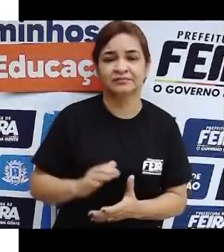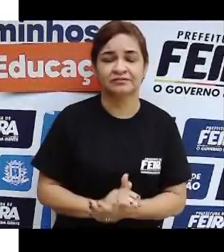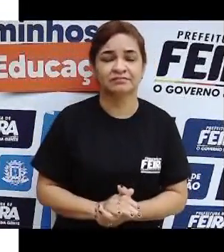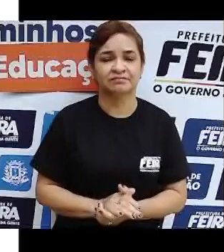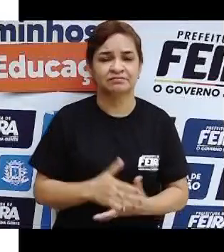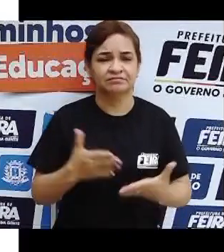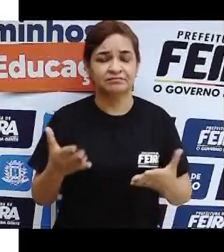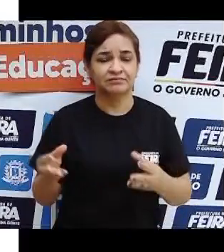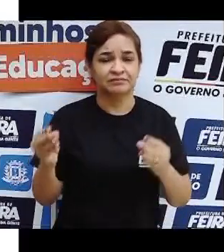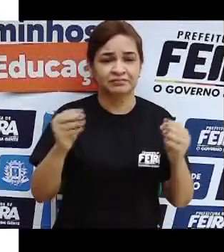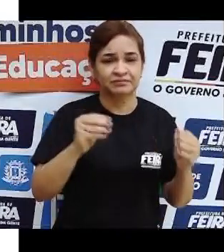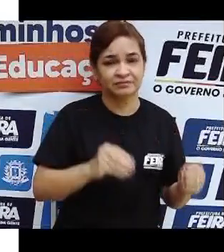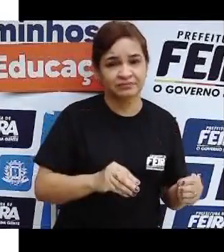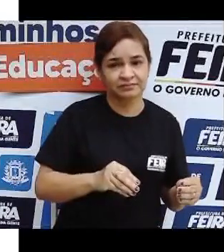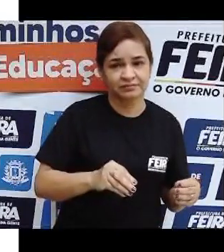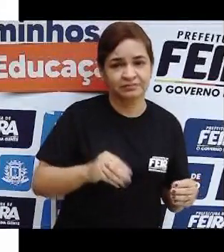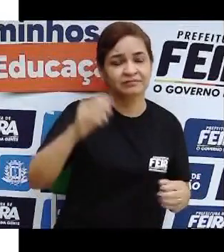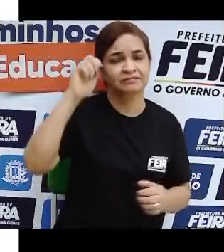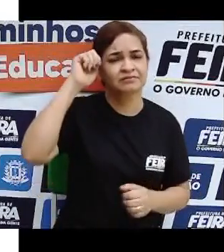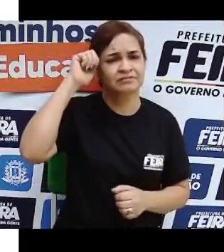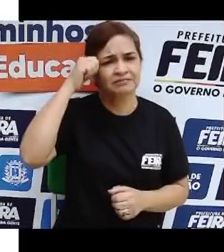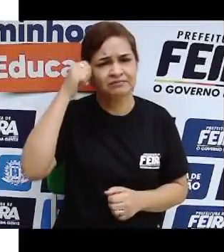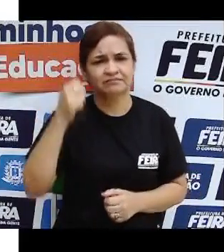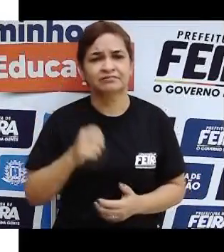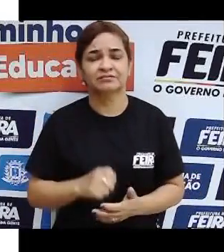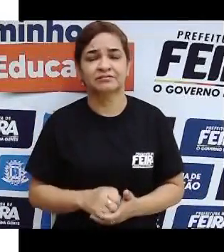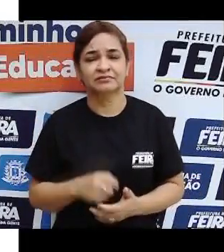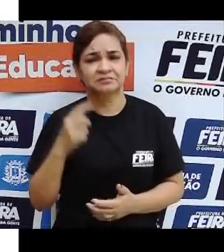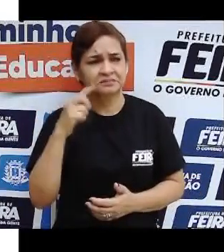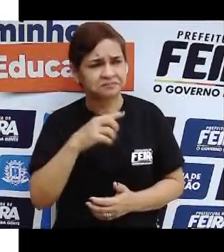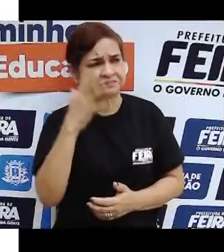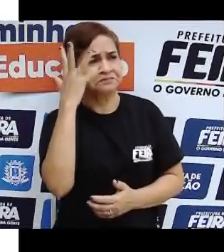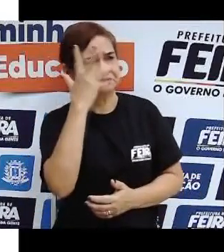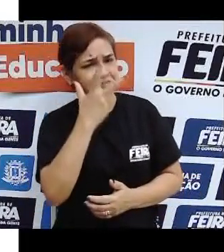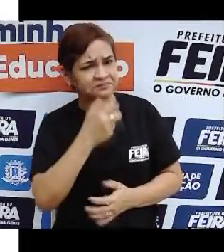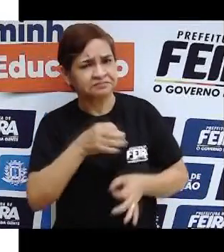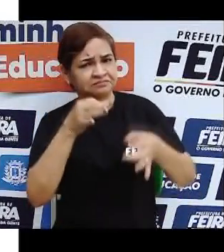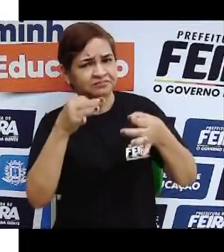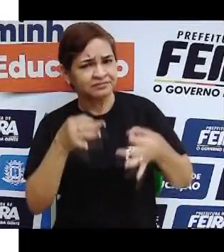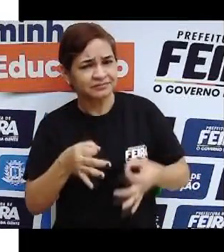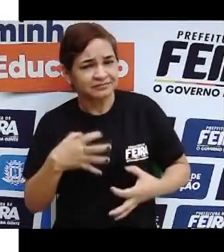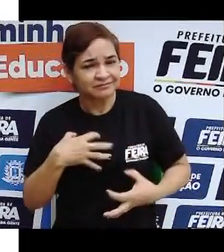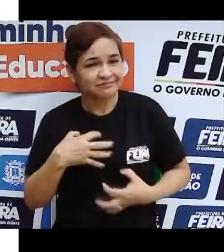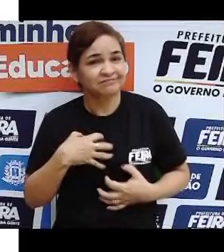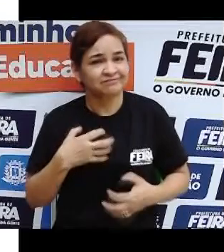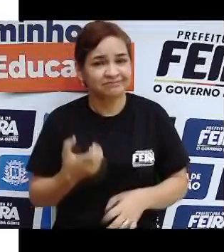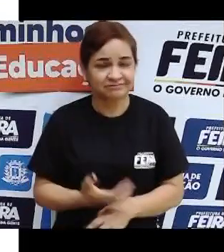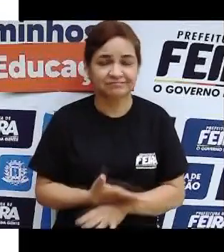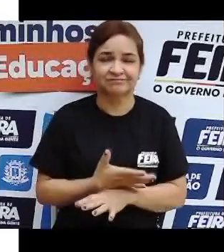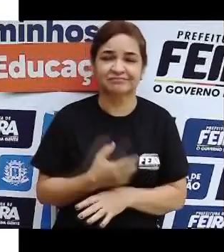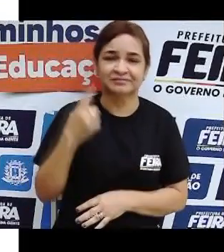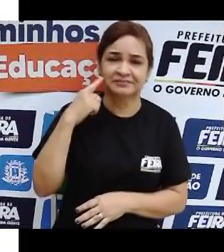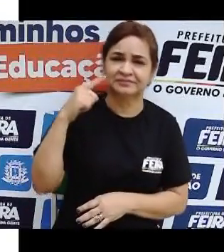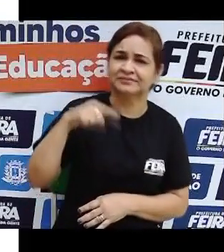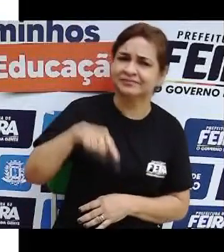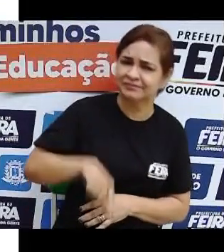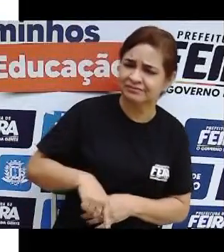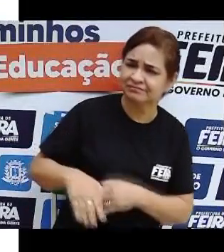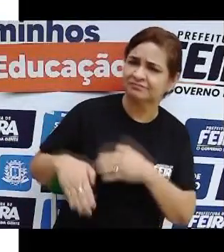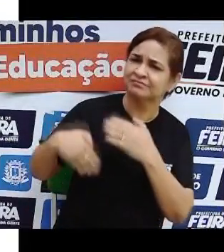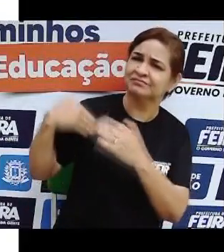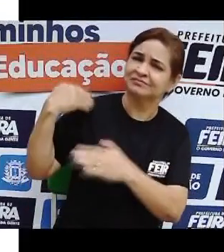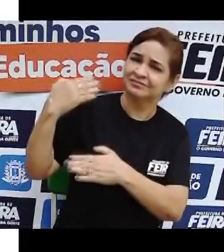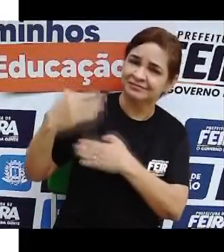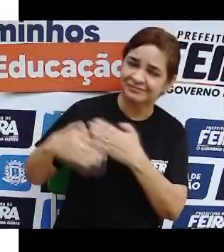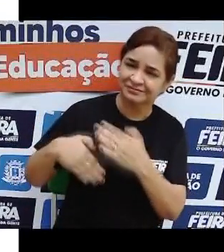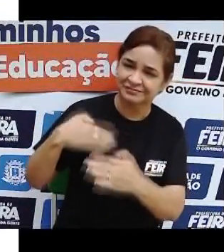população afrodescendente. Isso é muito lindo, isso é uma coisa assim que mexe com a alma da gente. Já vim para a Lavagem do Bonfim o ano